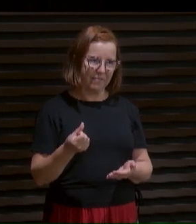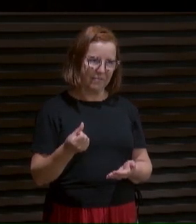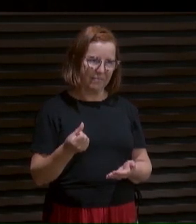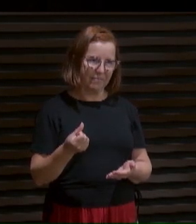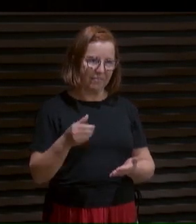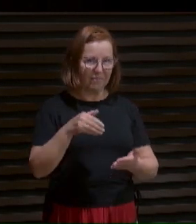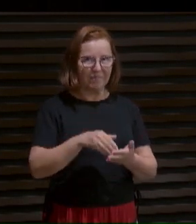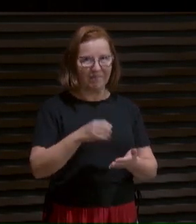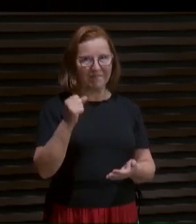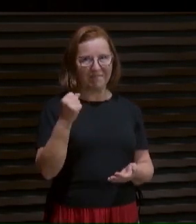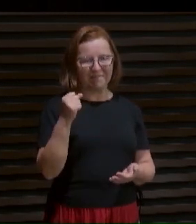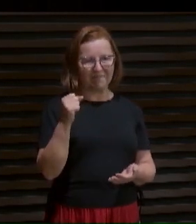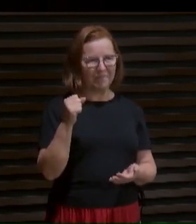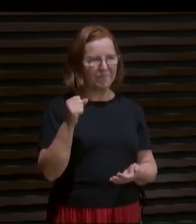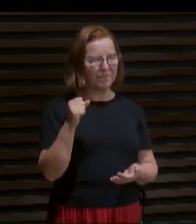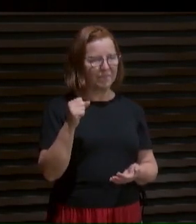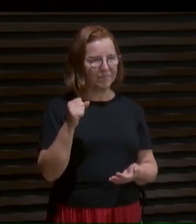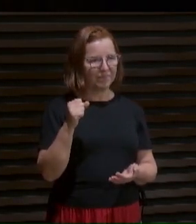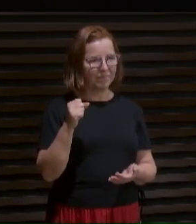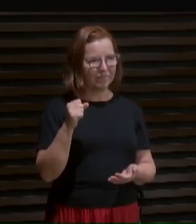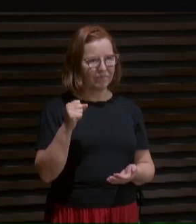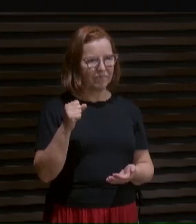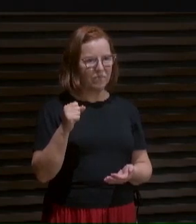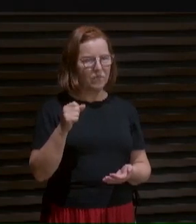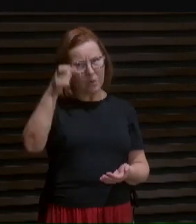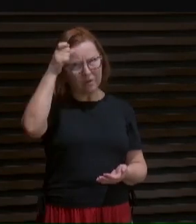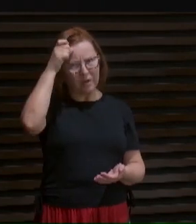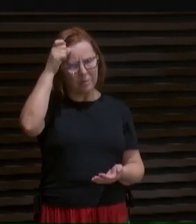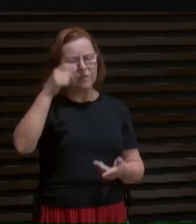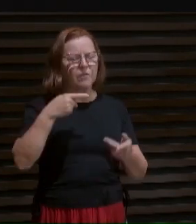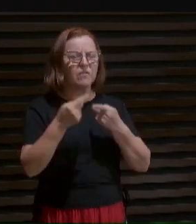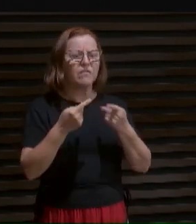a 8, disse-lhe o diabo: